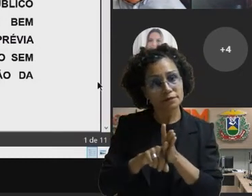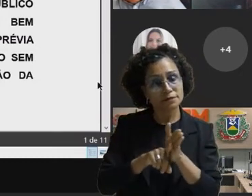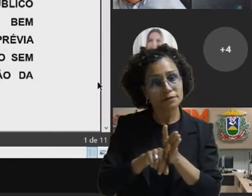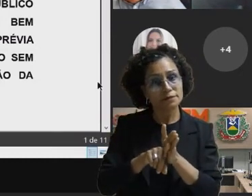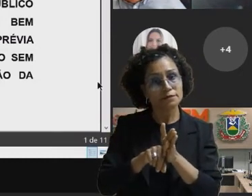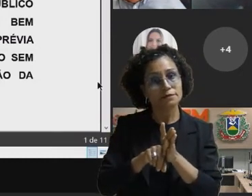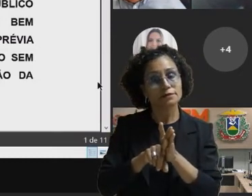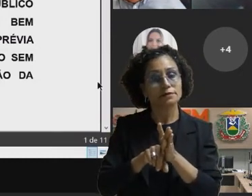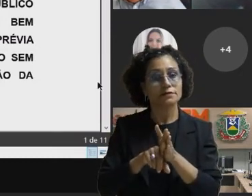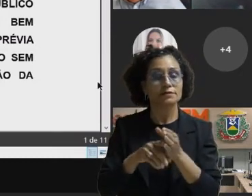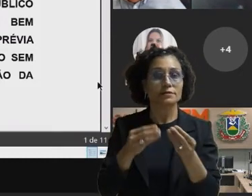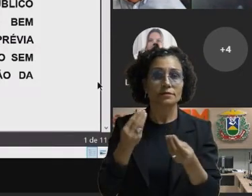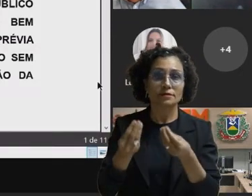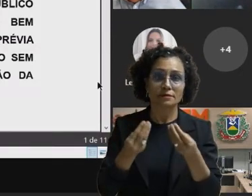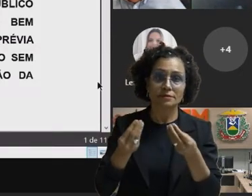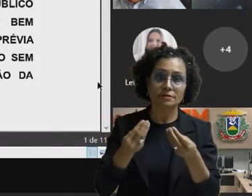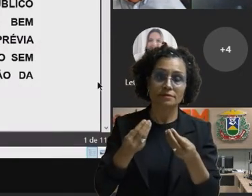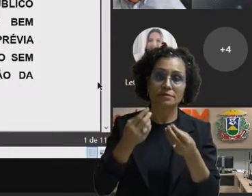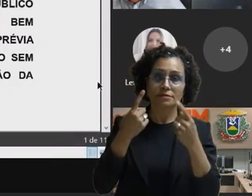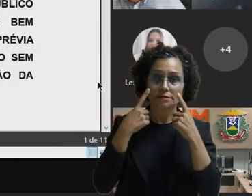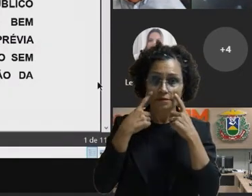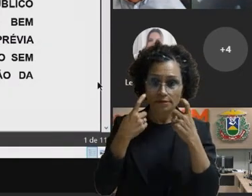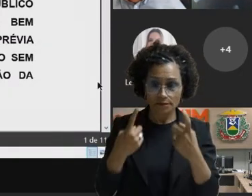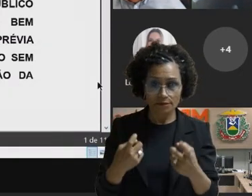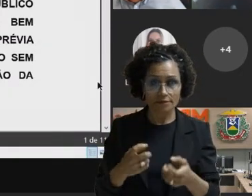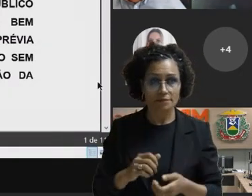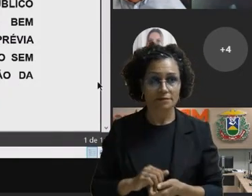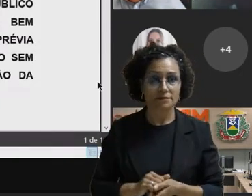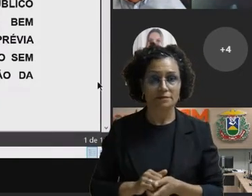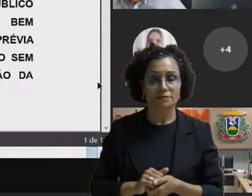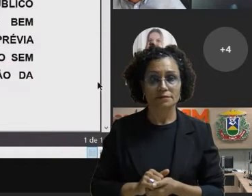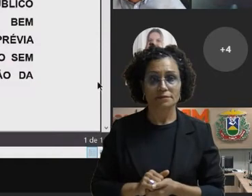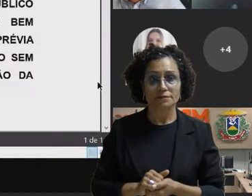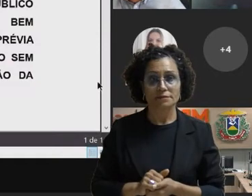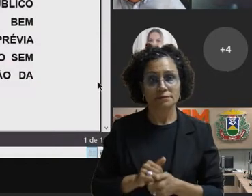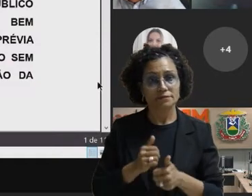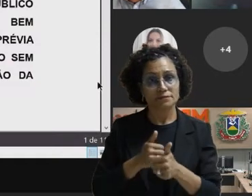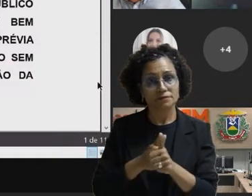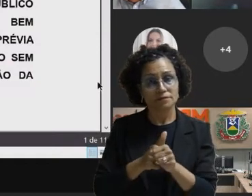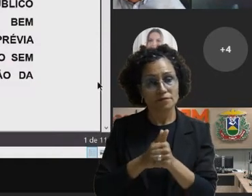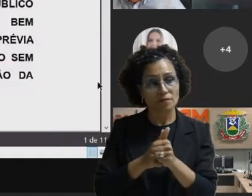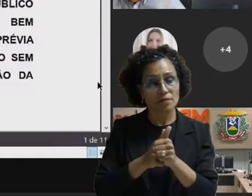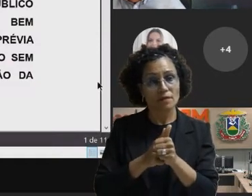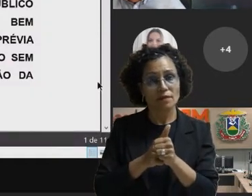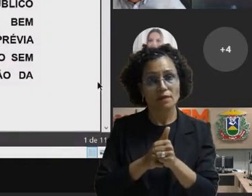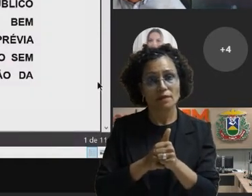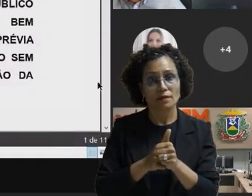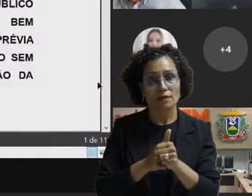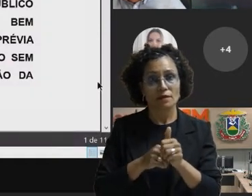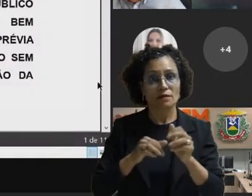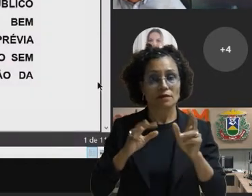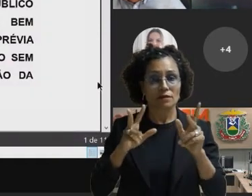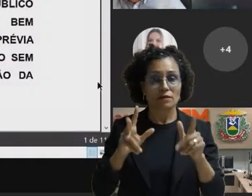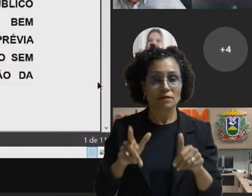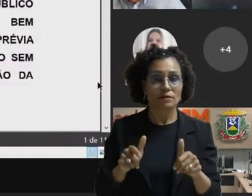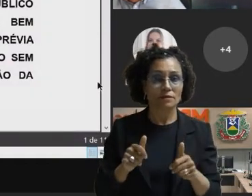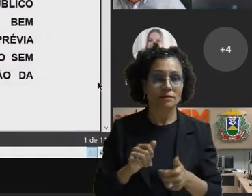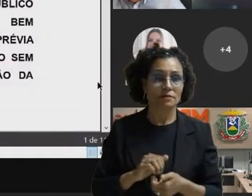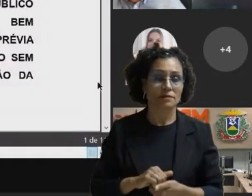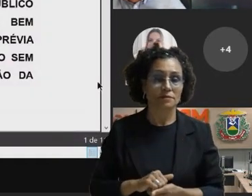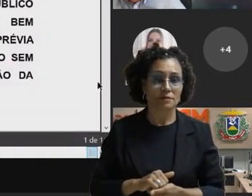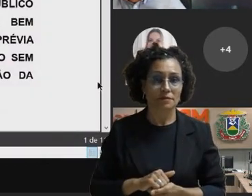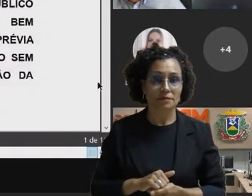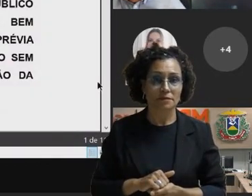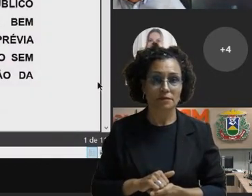ela fez, eu achei muito interessante. Eu acompanho a relatora porque, primeiro, com todas as palavras do doutor Domingos, é